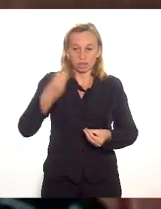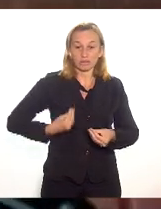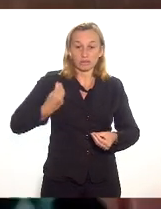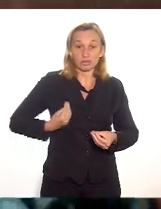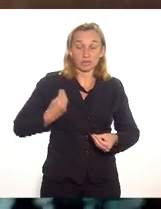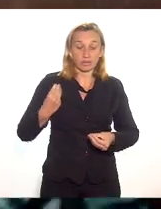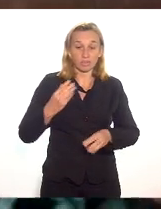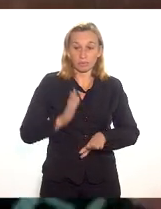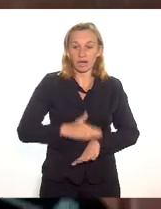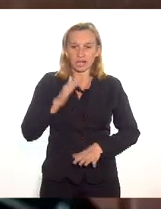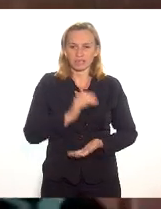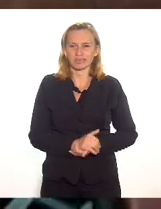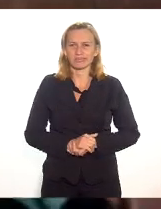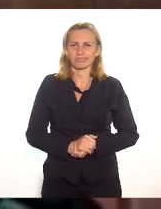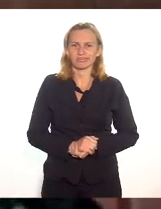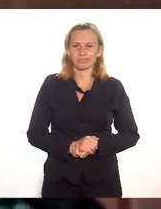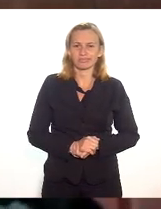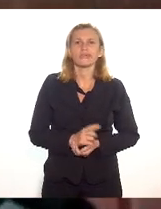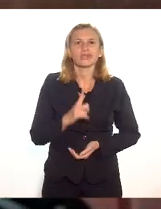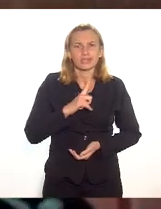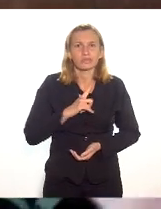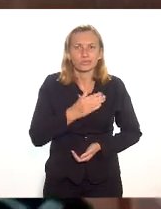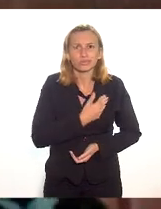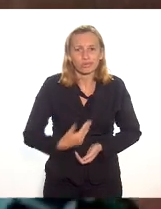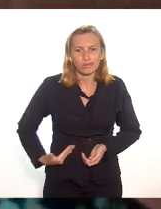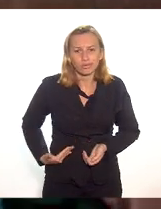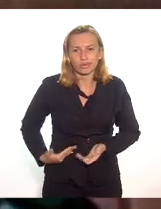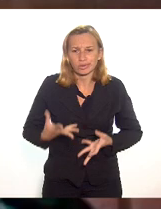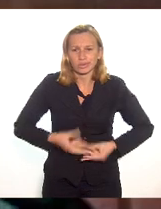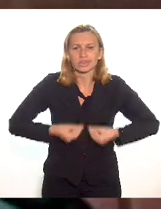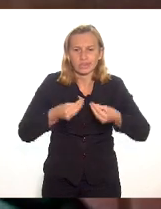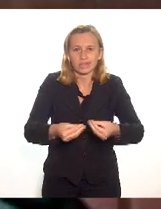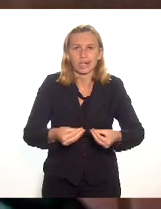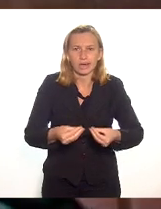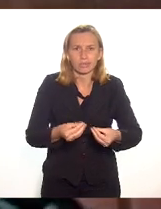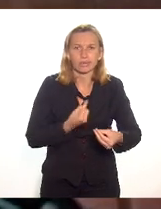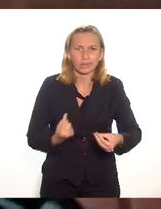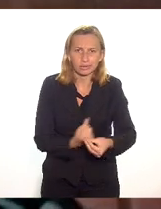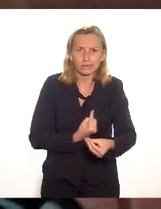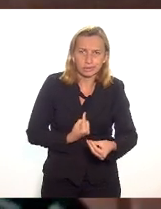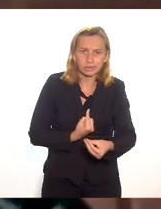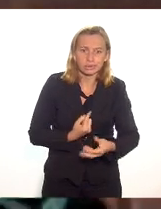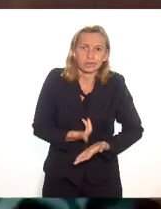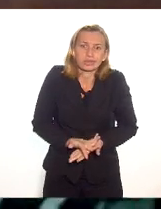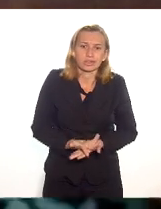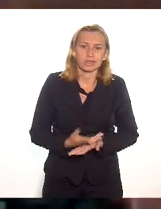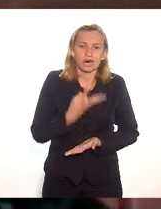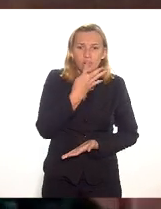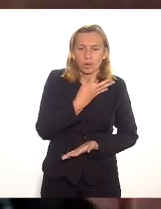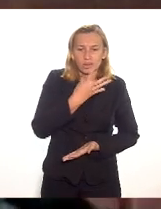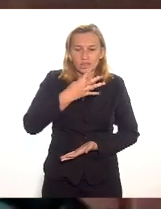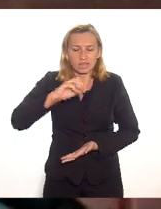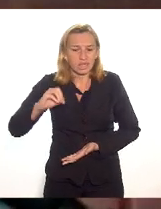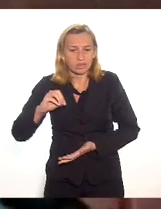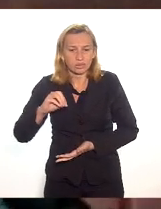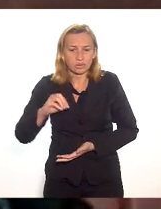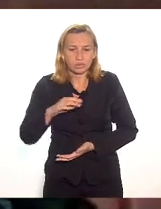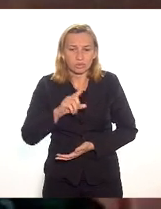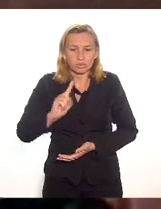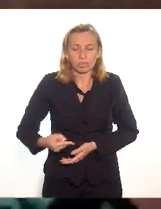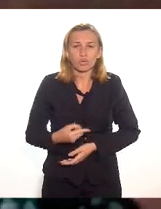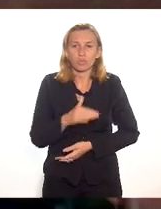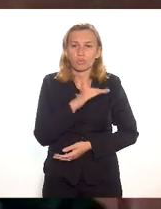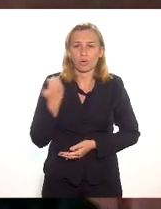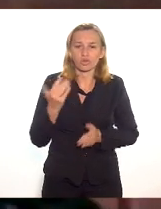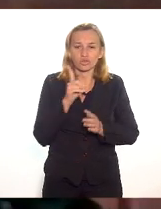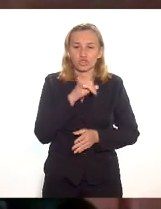muito. Não é à toa que a gente tem um governo que entrega para a gente 400 mil mortos no dia de